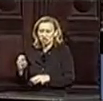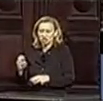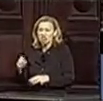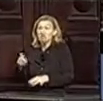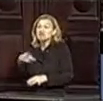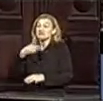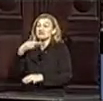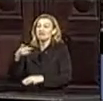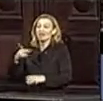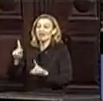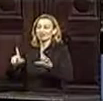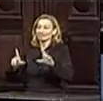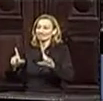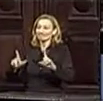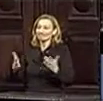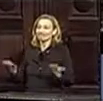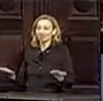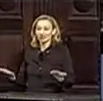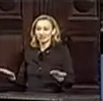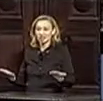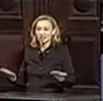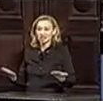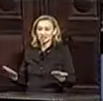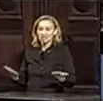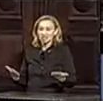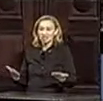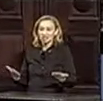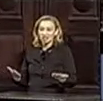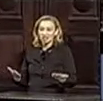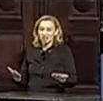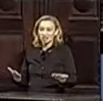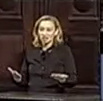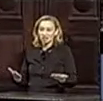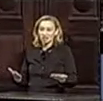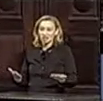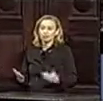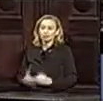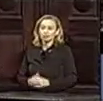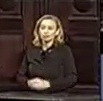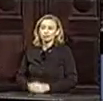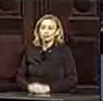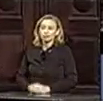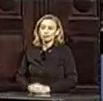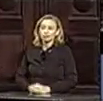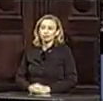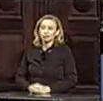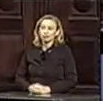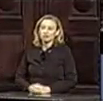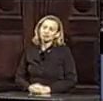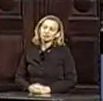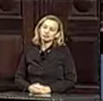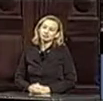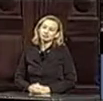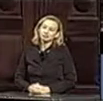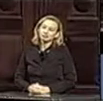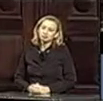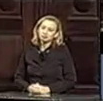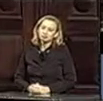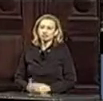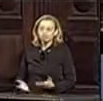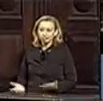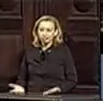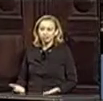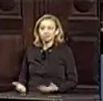publicamente, deputado Osório, se houvesse da parte do comandante-geral um mínimo de brio, ele